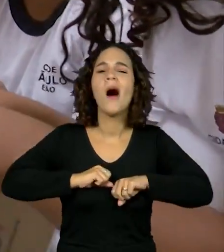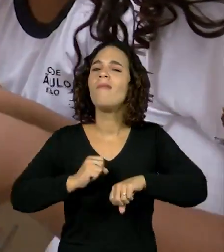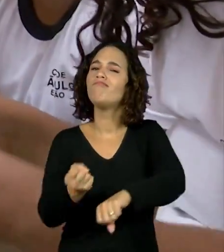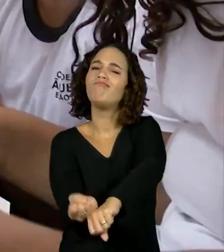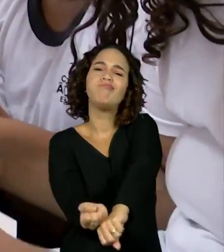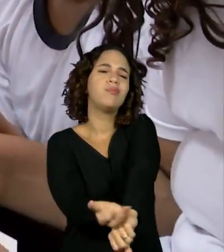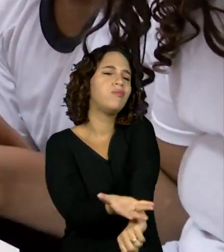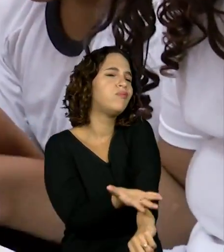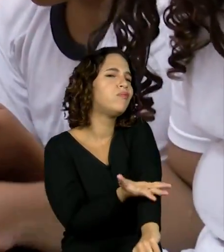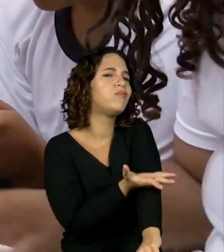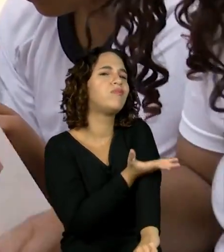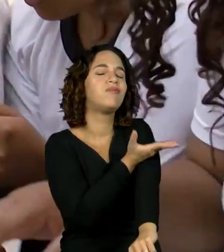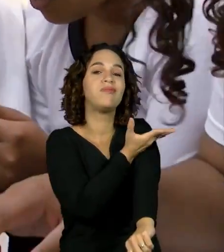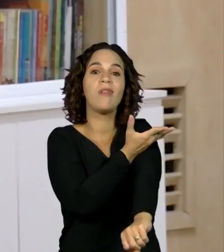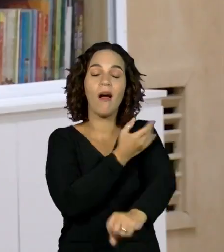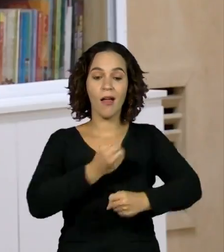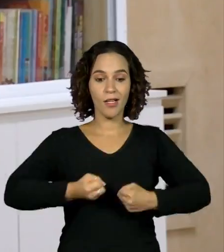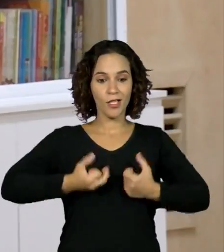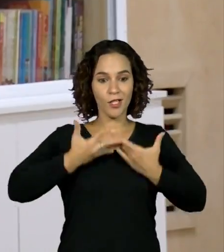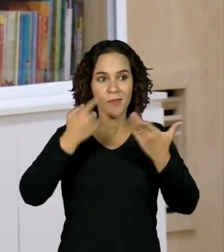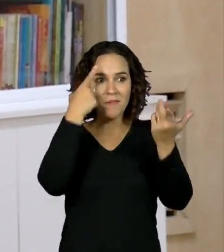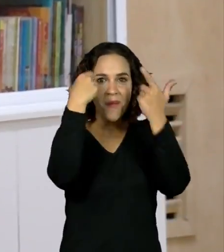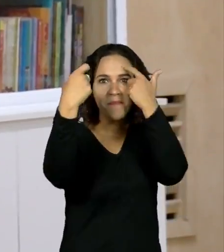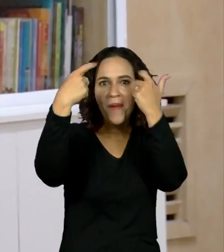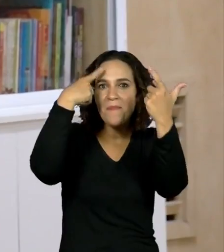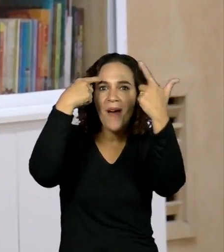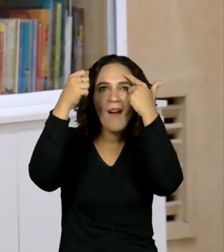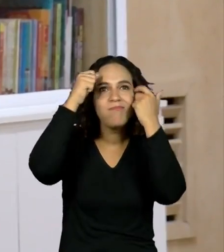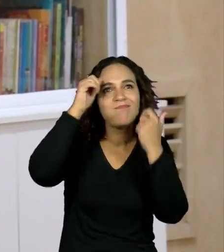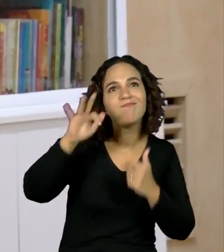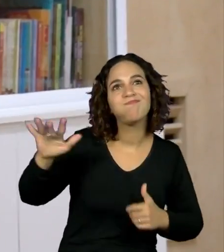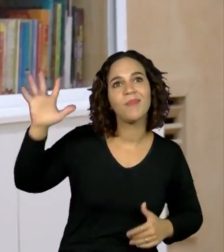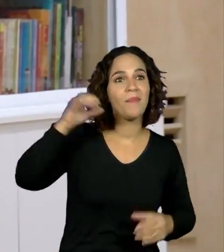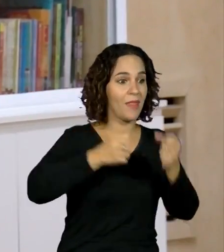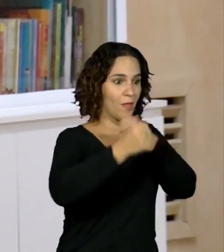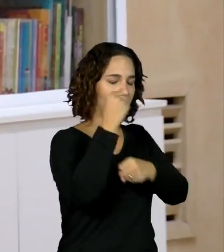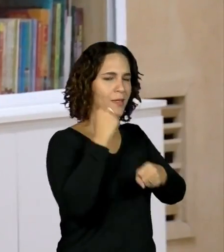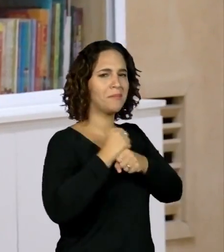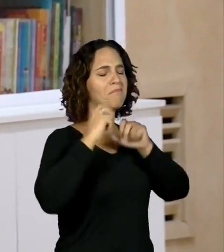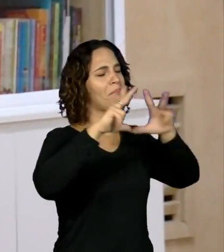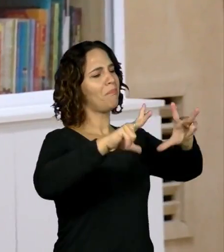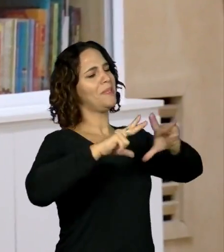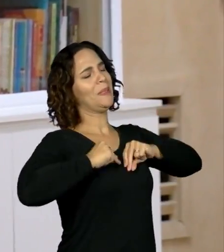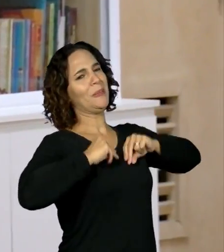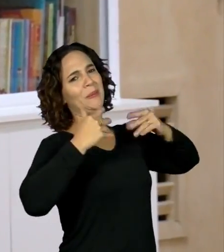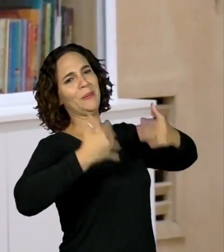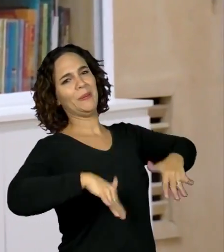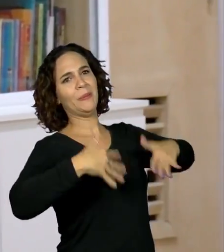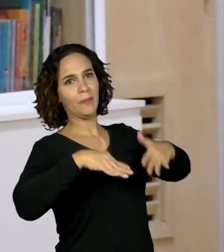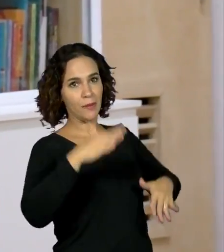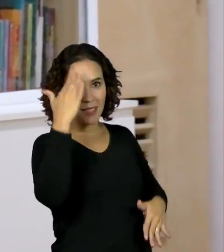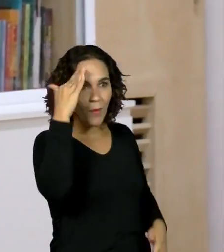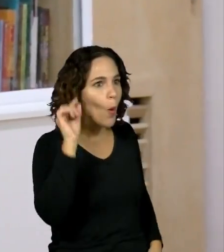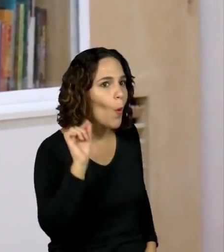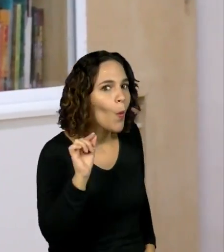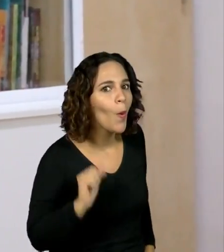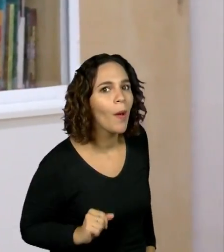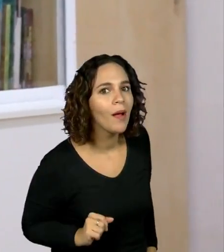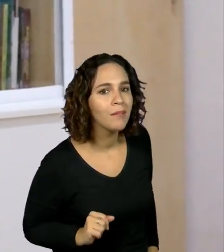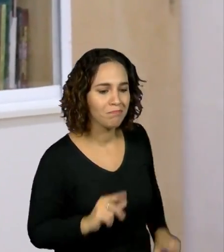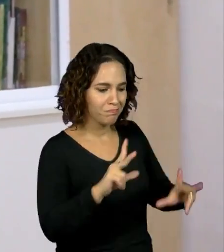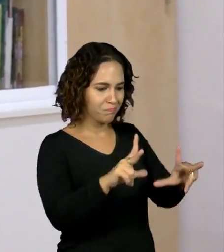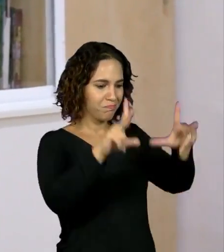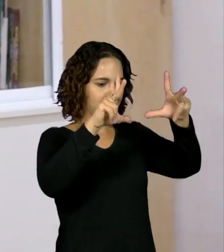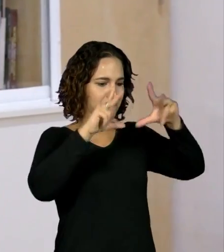a criatividade. Ano passado, ganhei um presentão. Quer saber o que ganhei? Ganhei